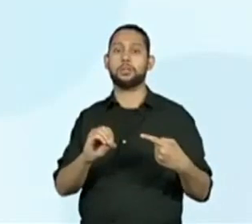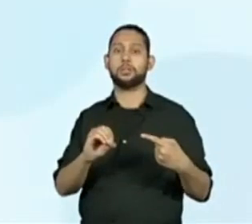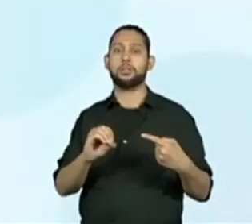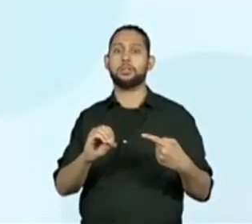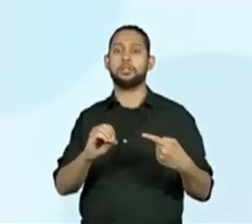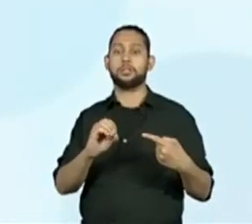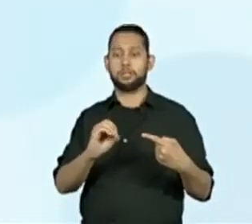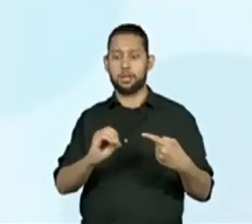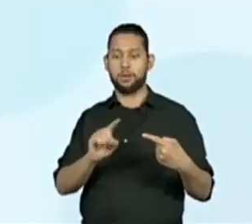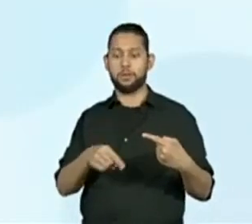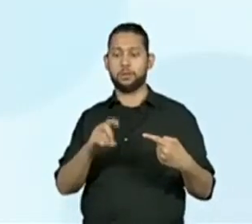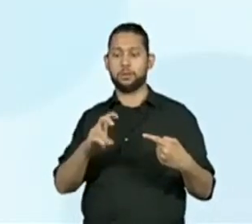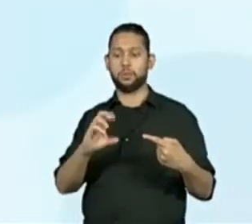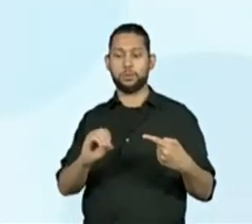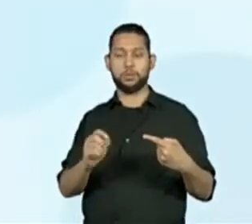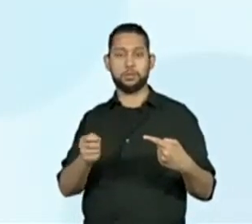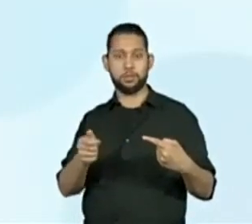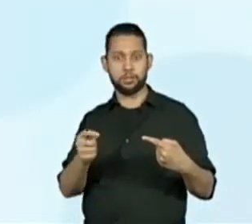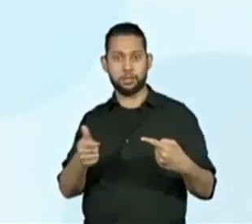50centavos